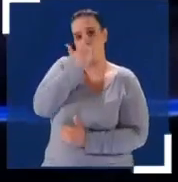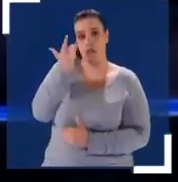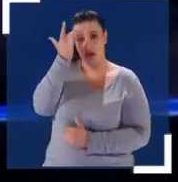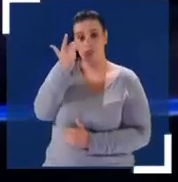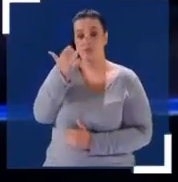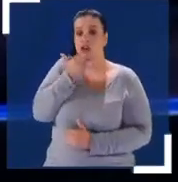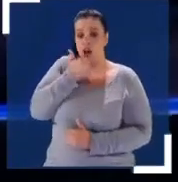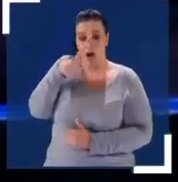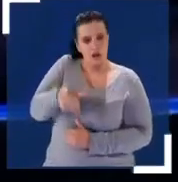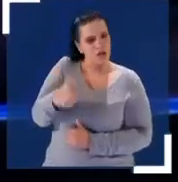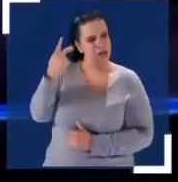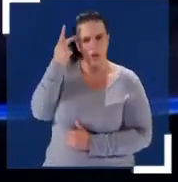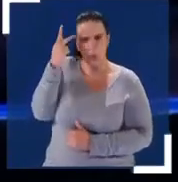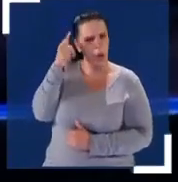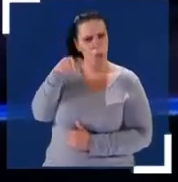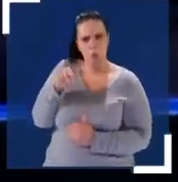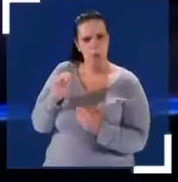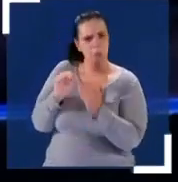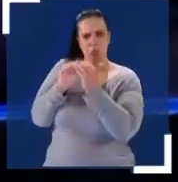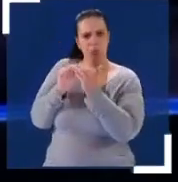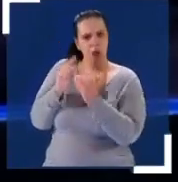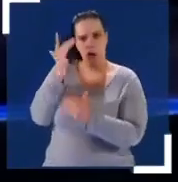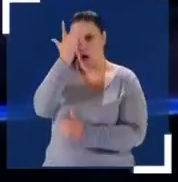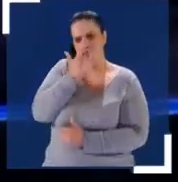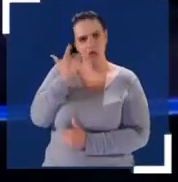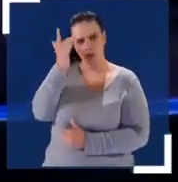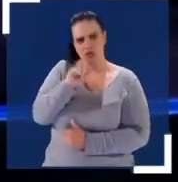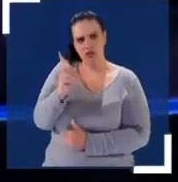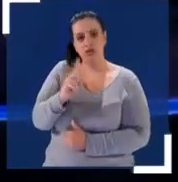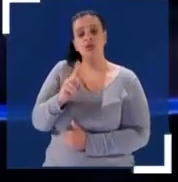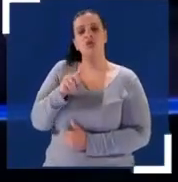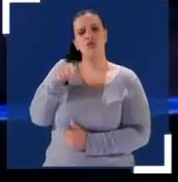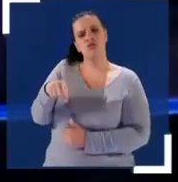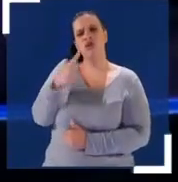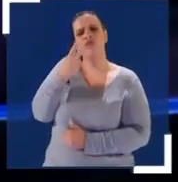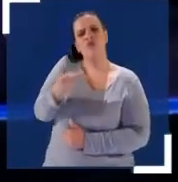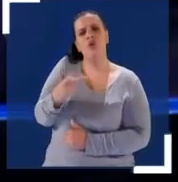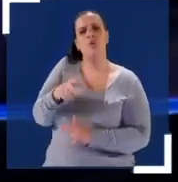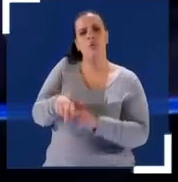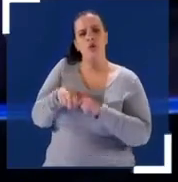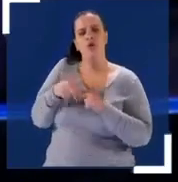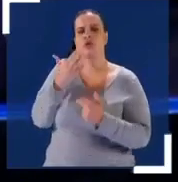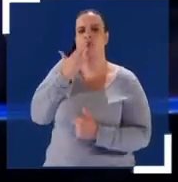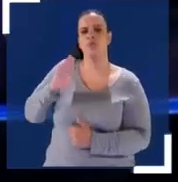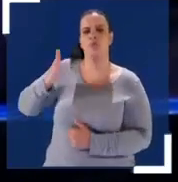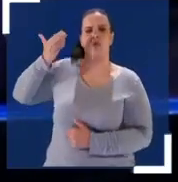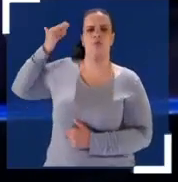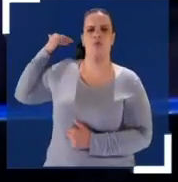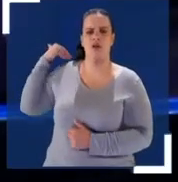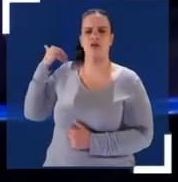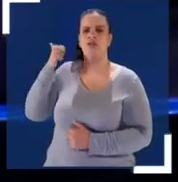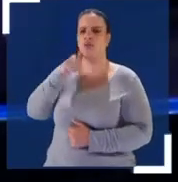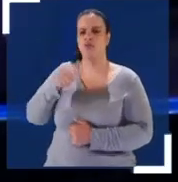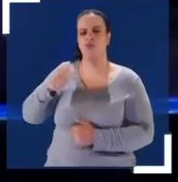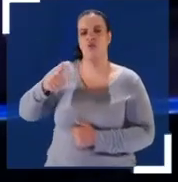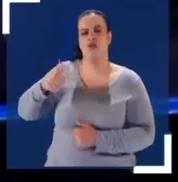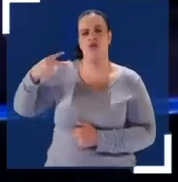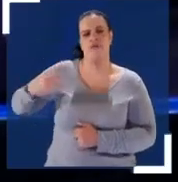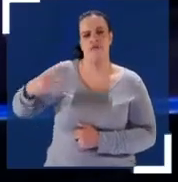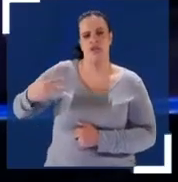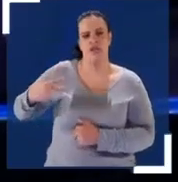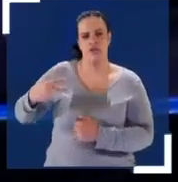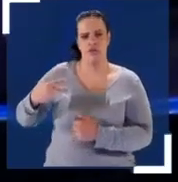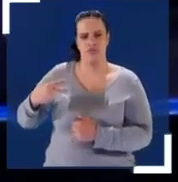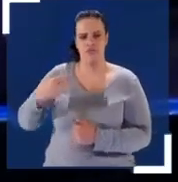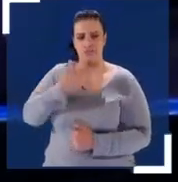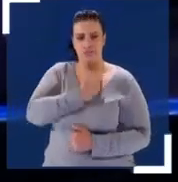São Paulo, o senhor não faz esse apoio e, normalmente, o senhor disse que, em função de uma promessa que o senhor fez à sua candidata a vice,